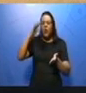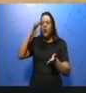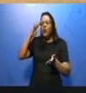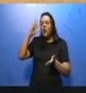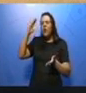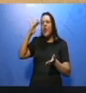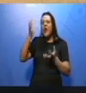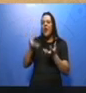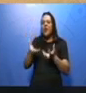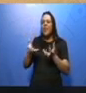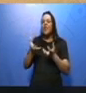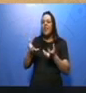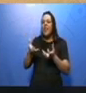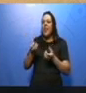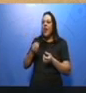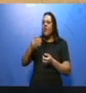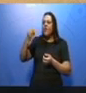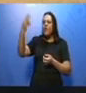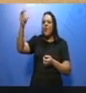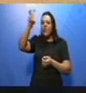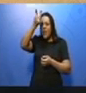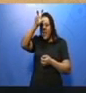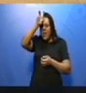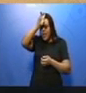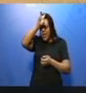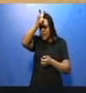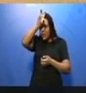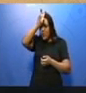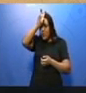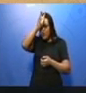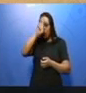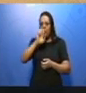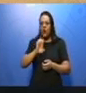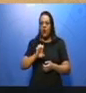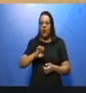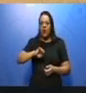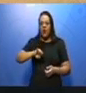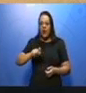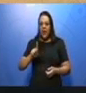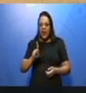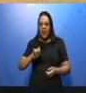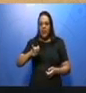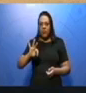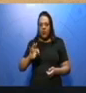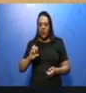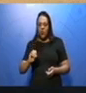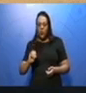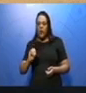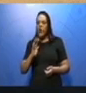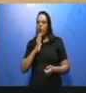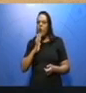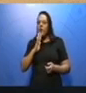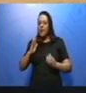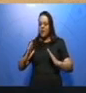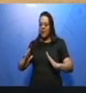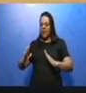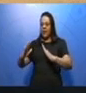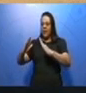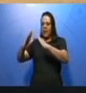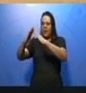pirâmides. Então, o maior sonho dele era justamente conhecer as pirâmides. Era